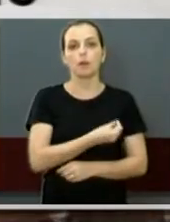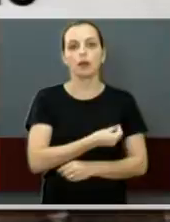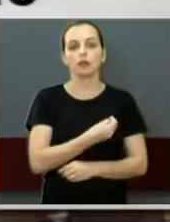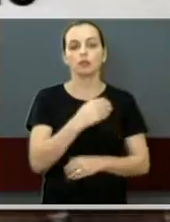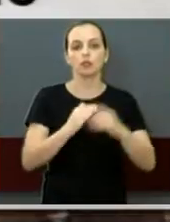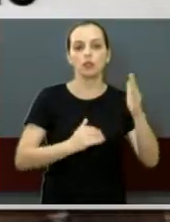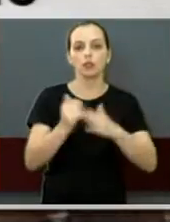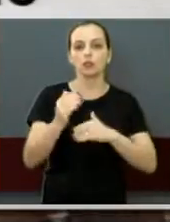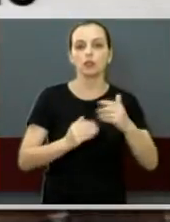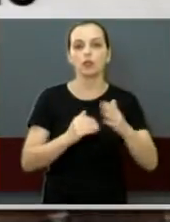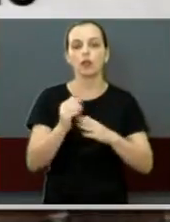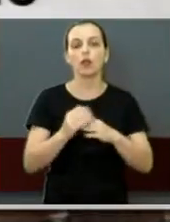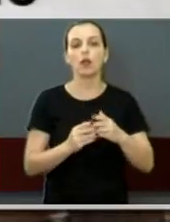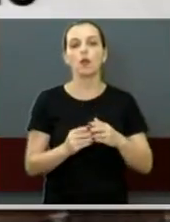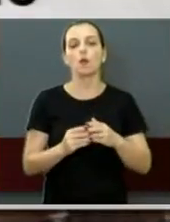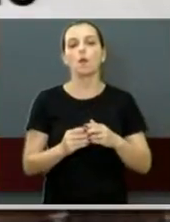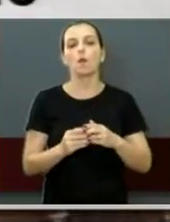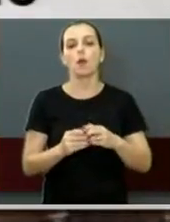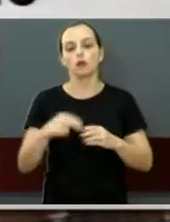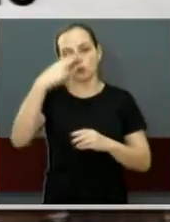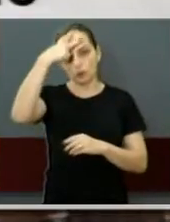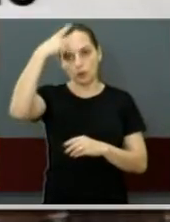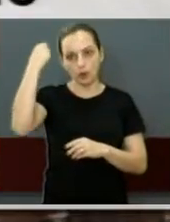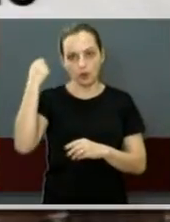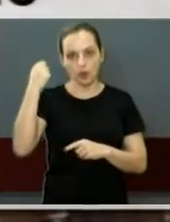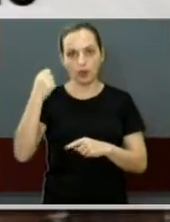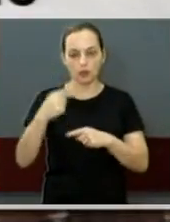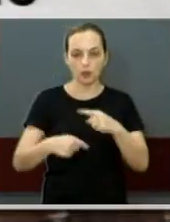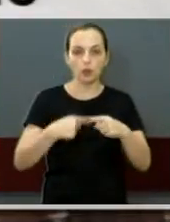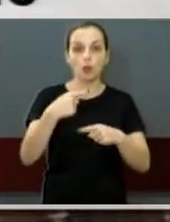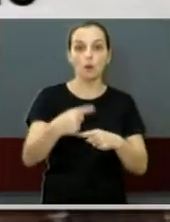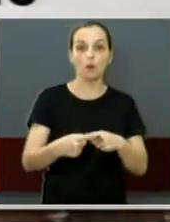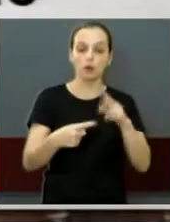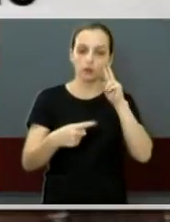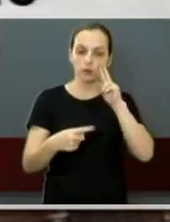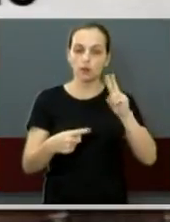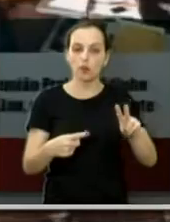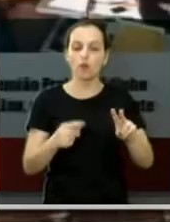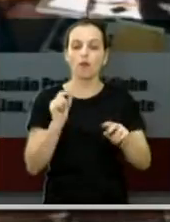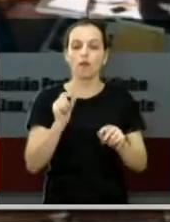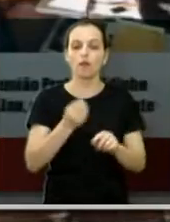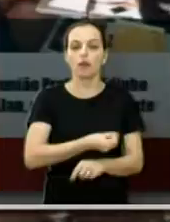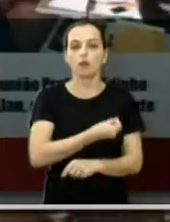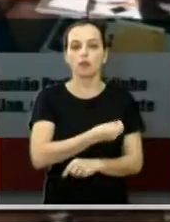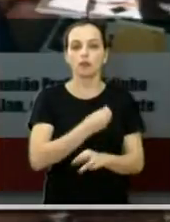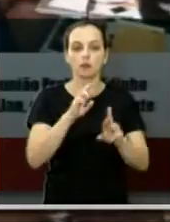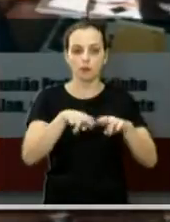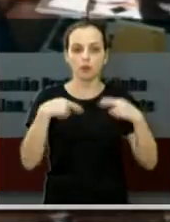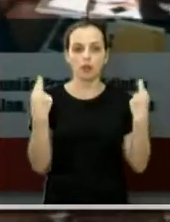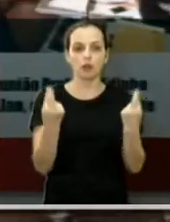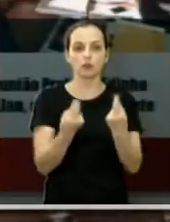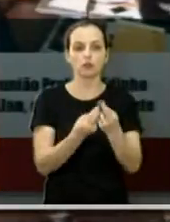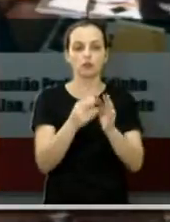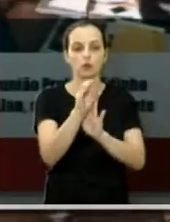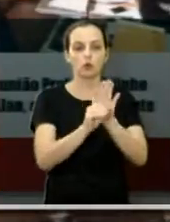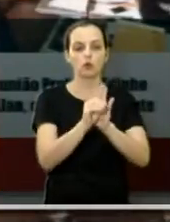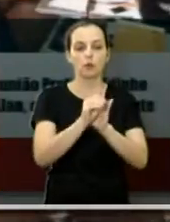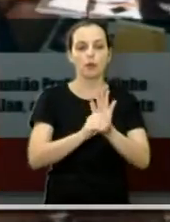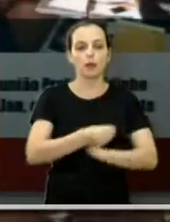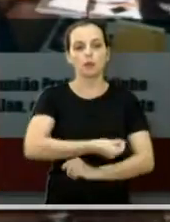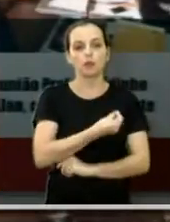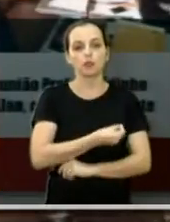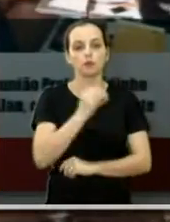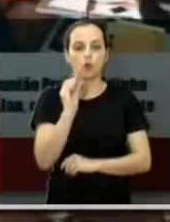Participamos também de atividades promovidas pelo Executivo. No próximo slide, vocês vão ver que nós estivemos na reunião do orçamento